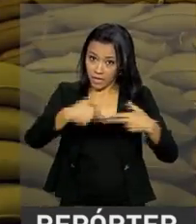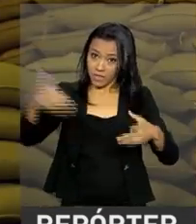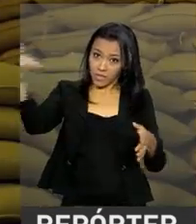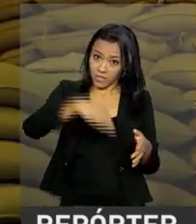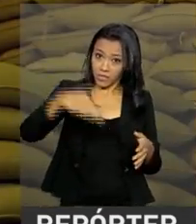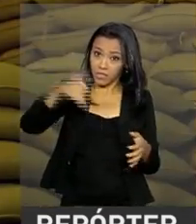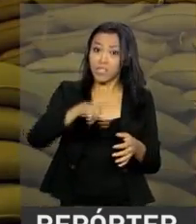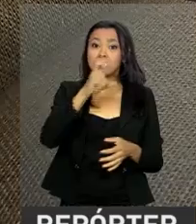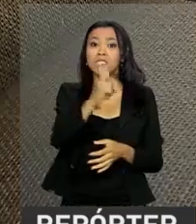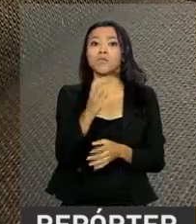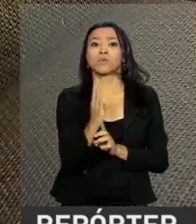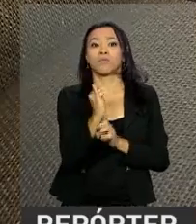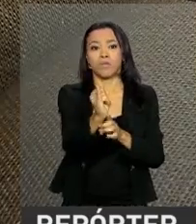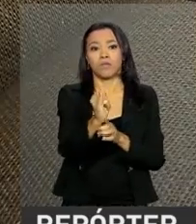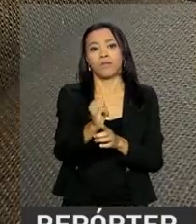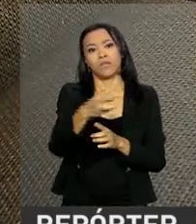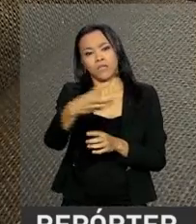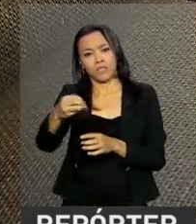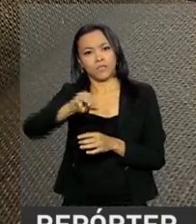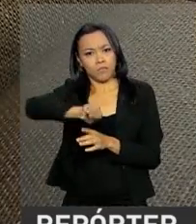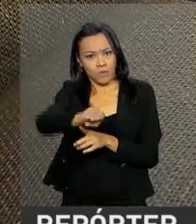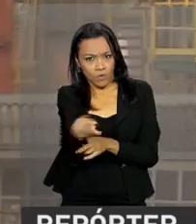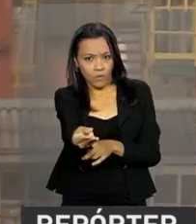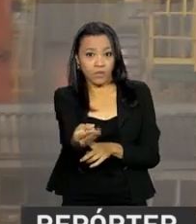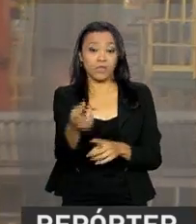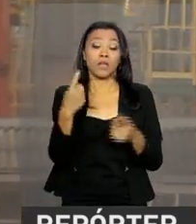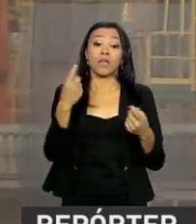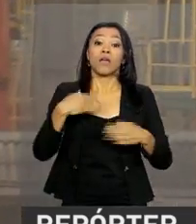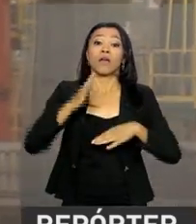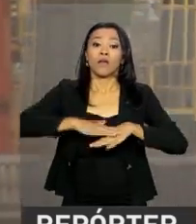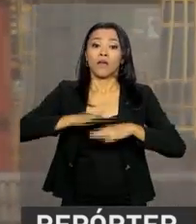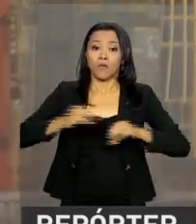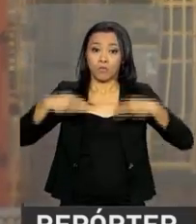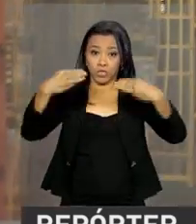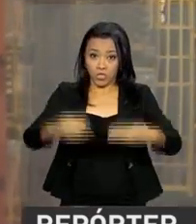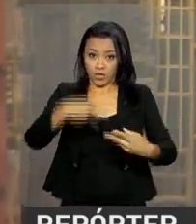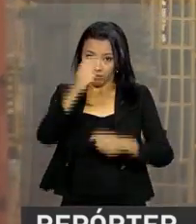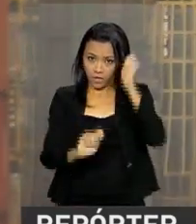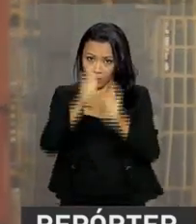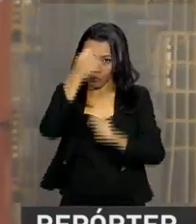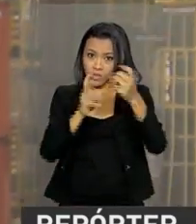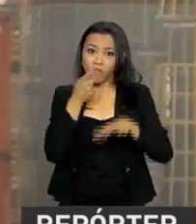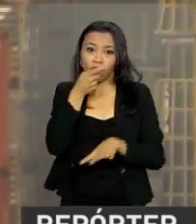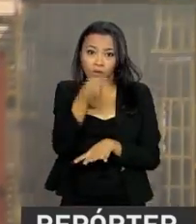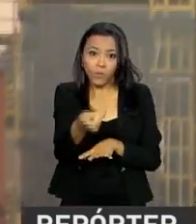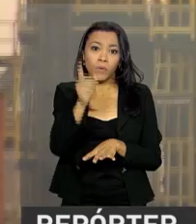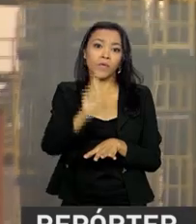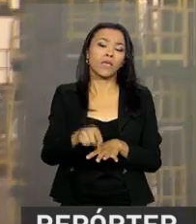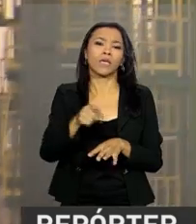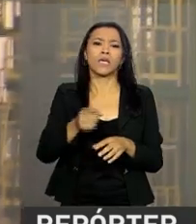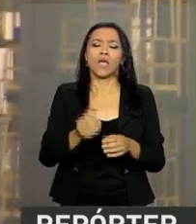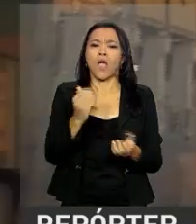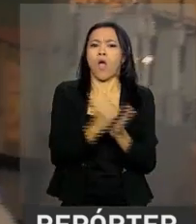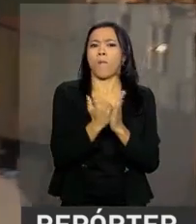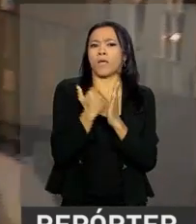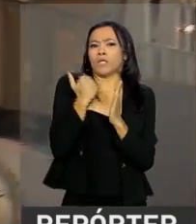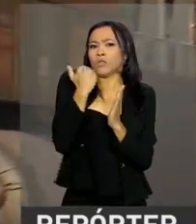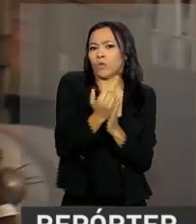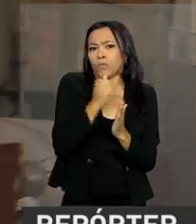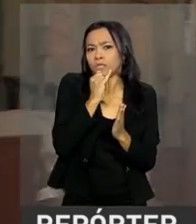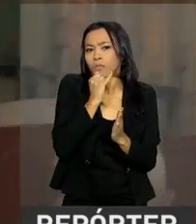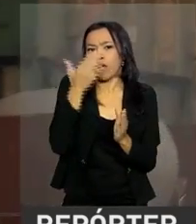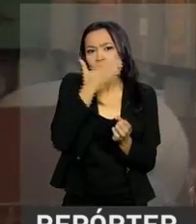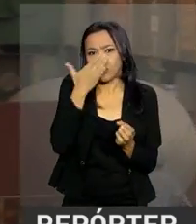milhões de dólares segundo o ministério da indústria comércio exterior e serviços cresceram as exportações de semimanufaturados como